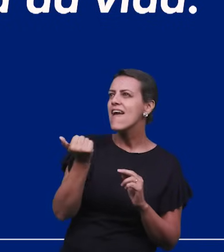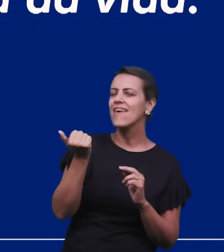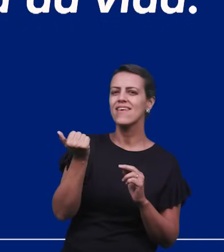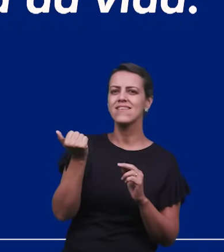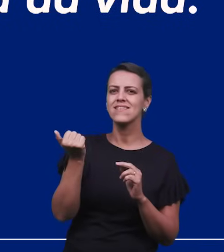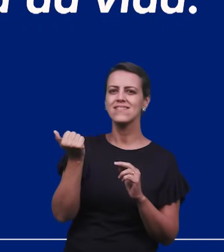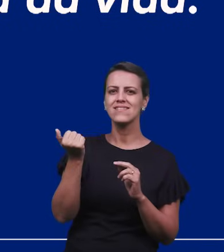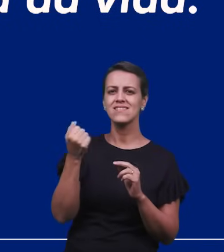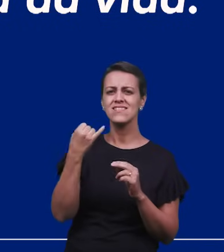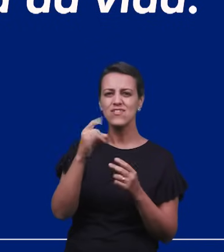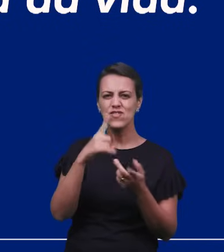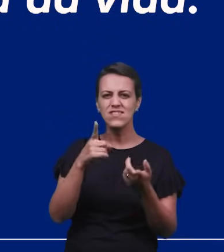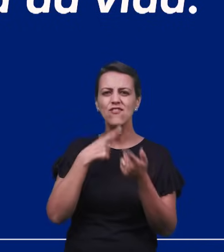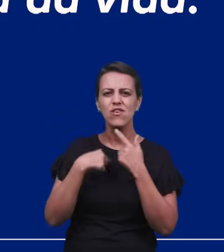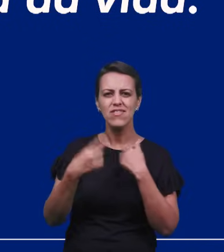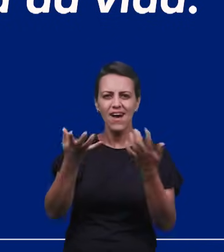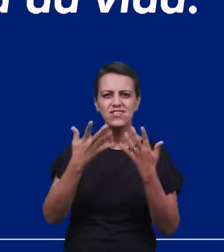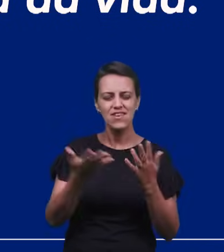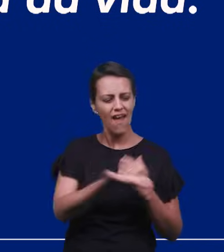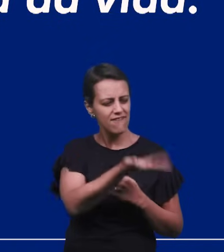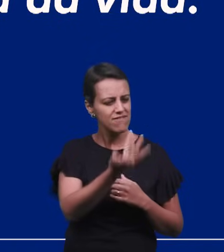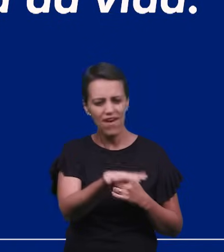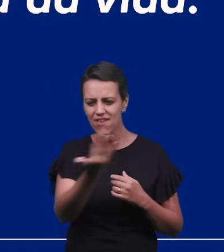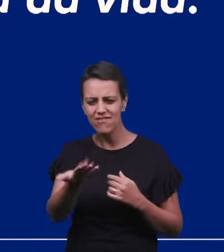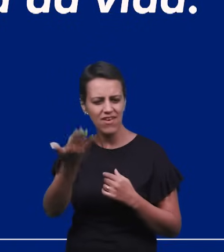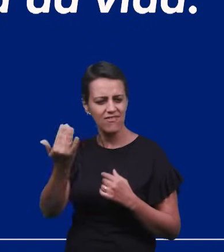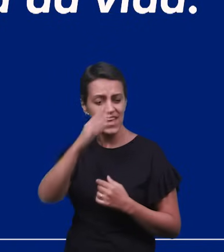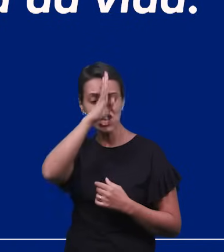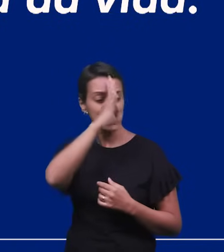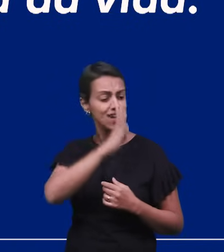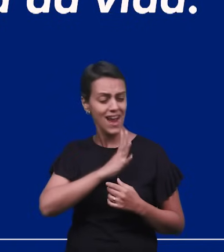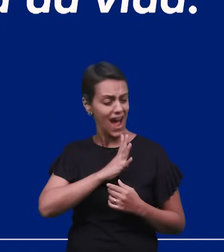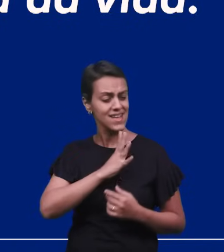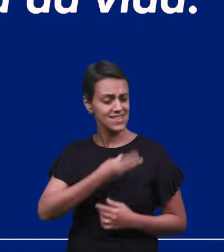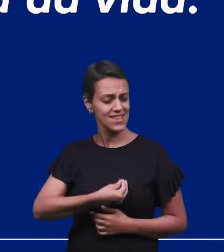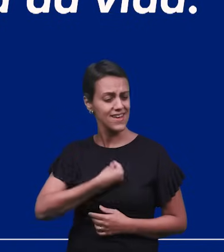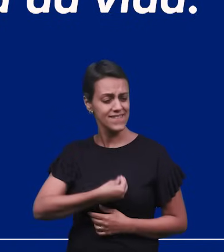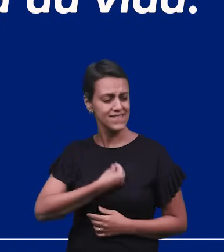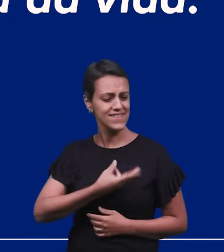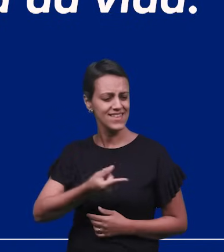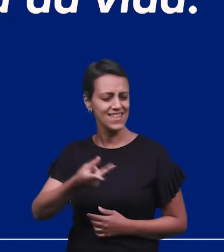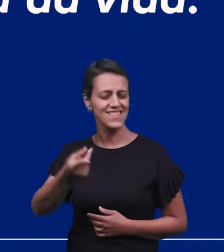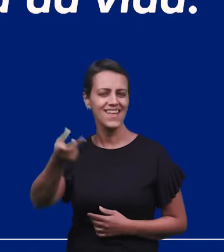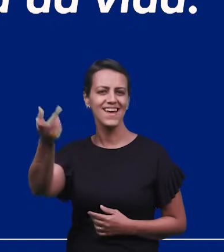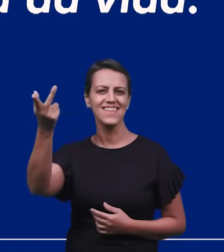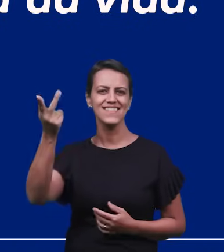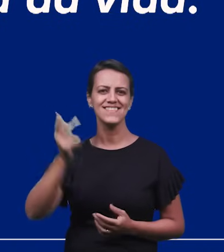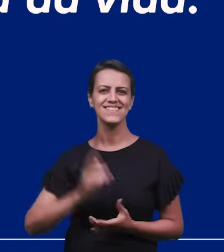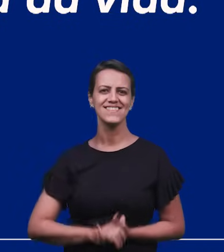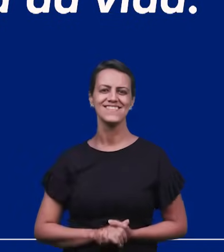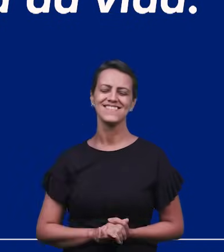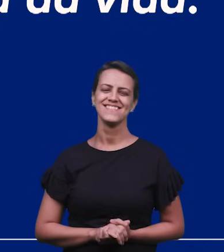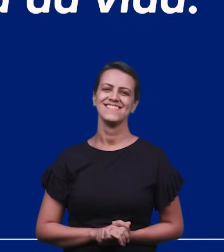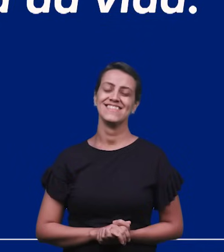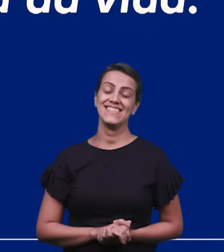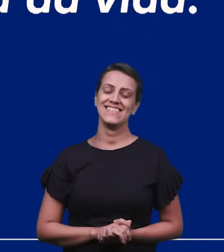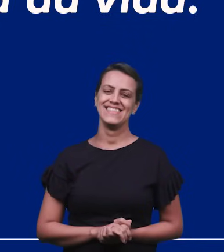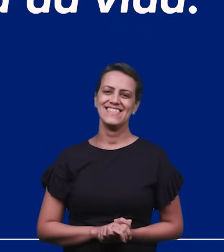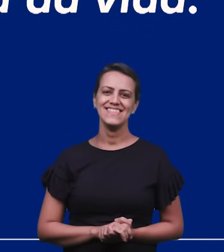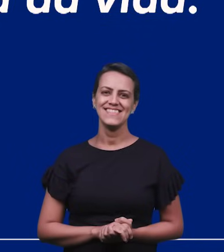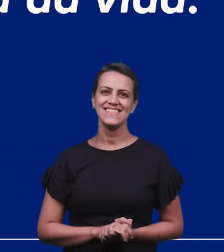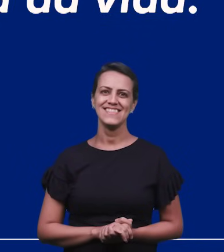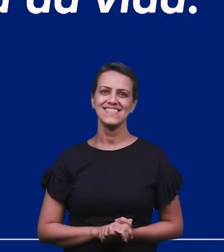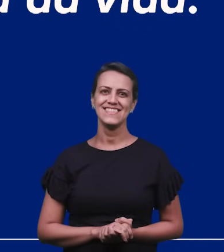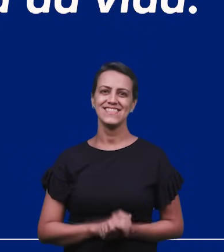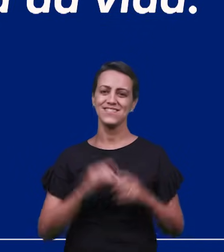diga vem. E quem tem sede, venha. E quem quiser, tome de graça da água da vida.